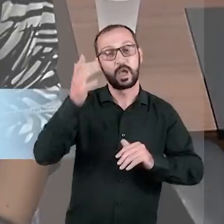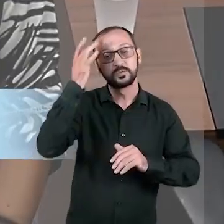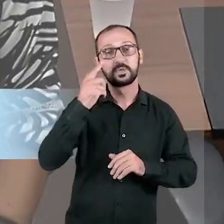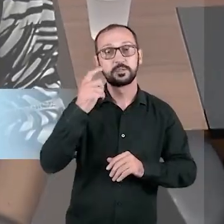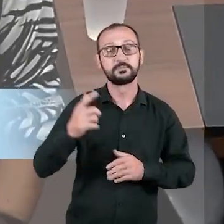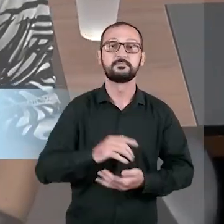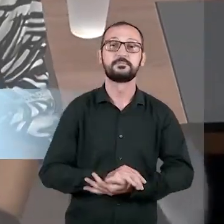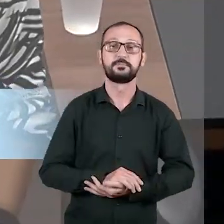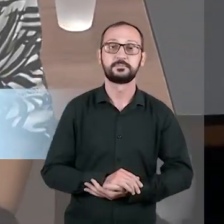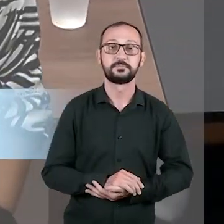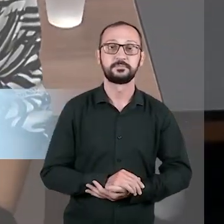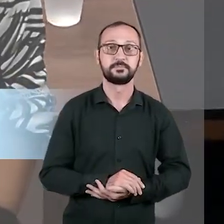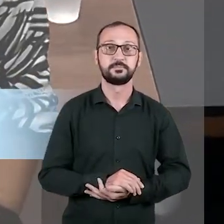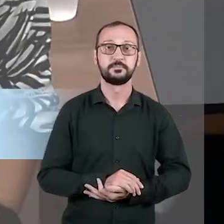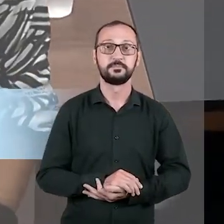muito interessante isso.